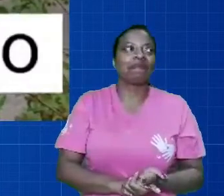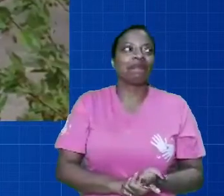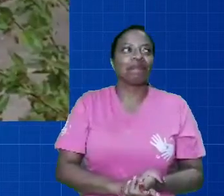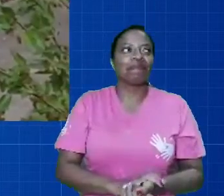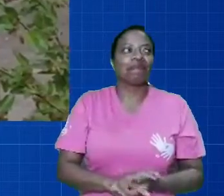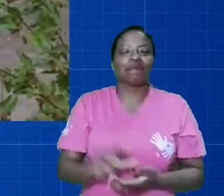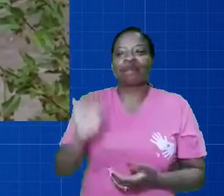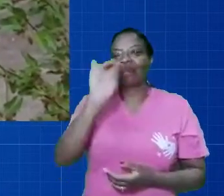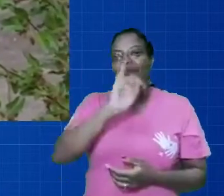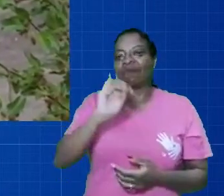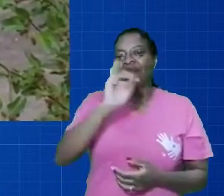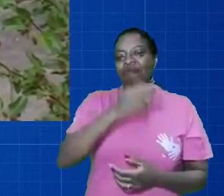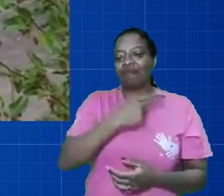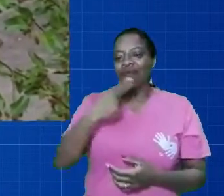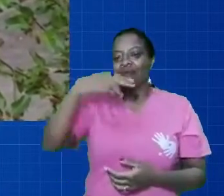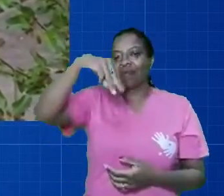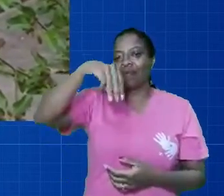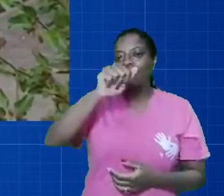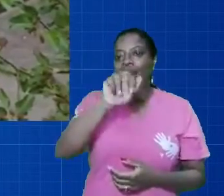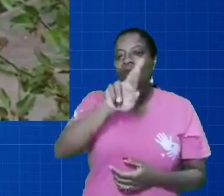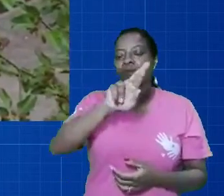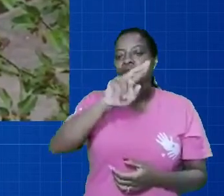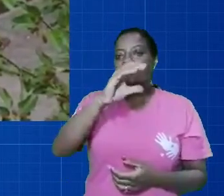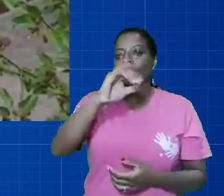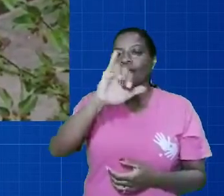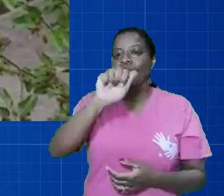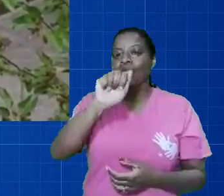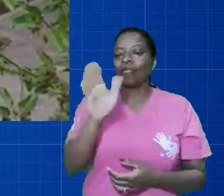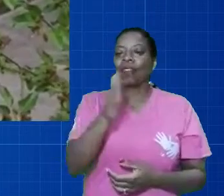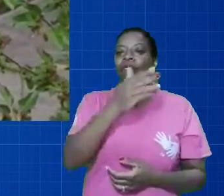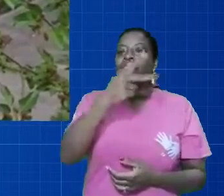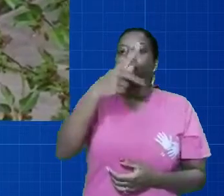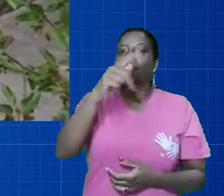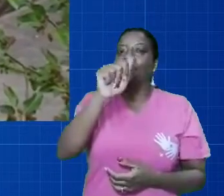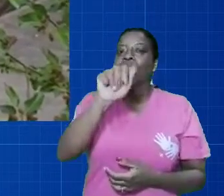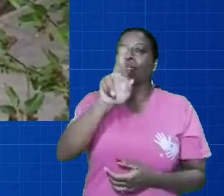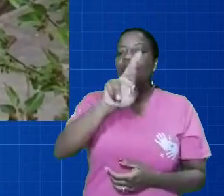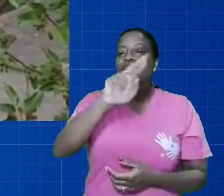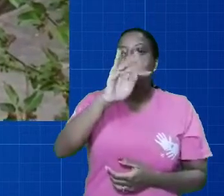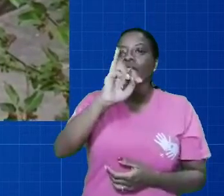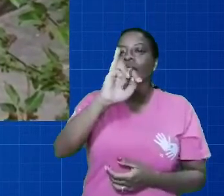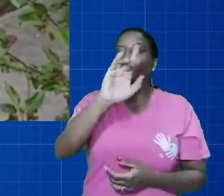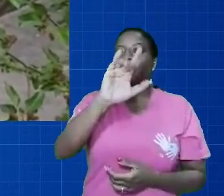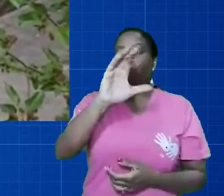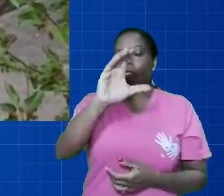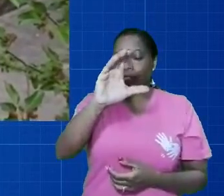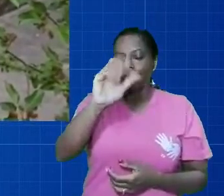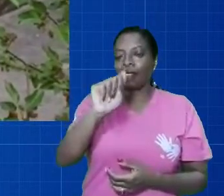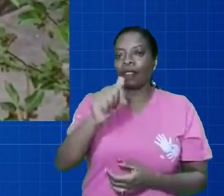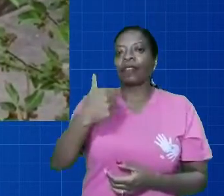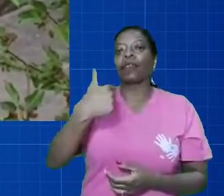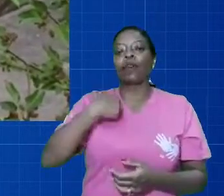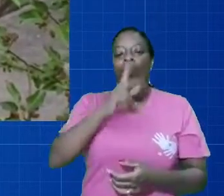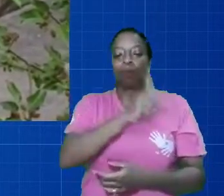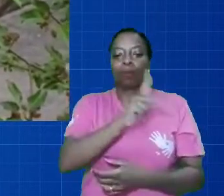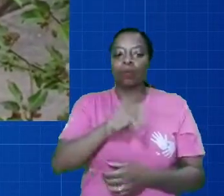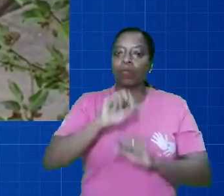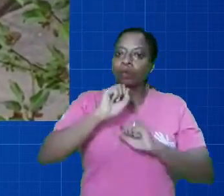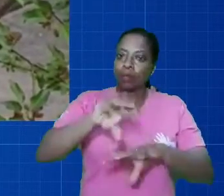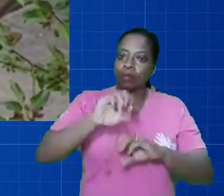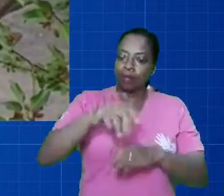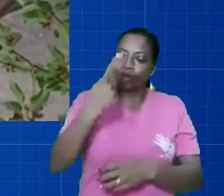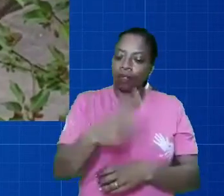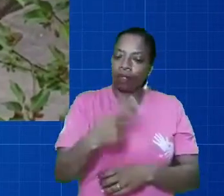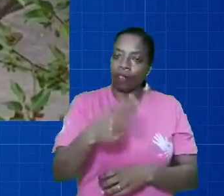Partica, eu sou professora na rede desde 92. Foi onde começou a minha história com o